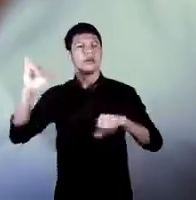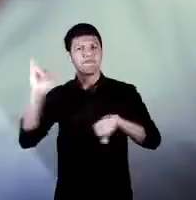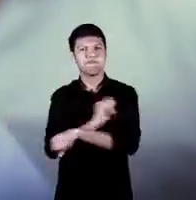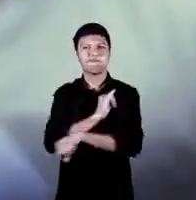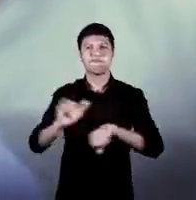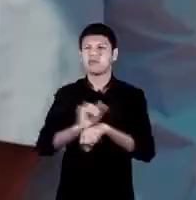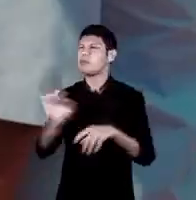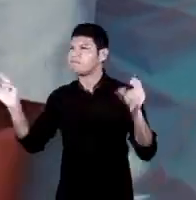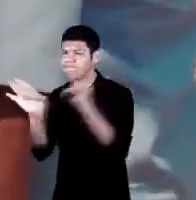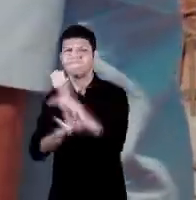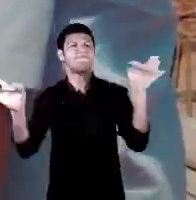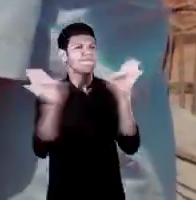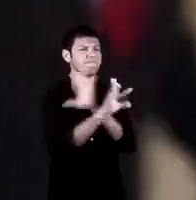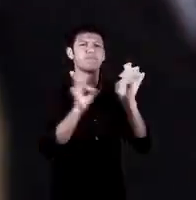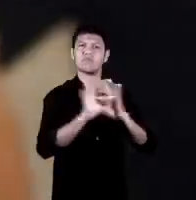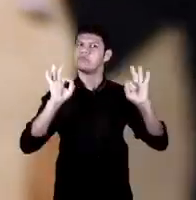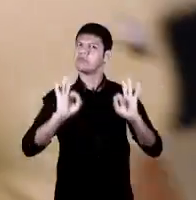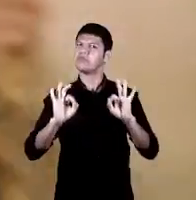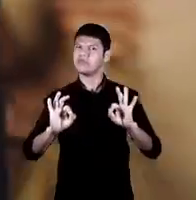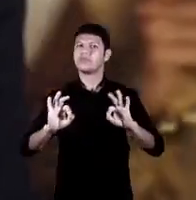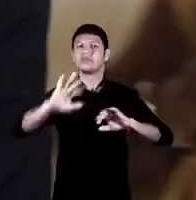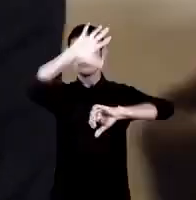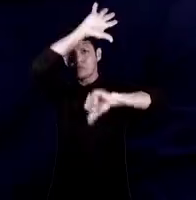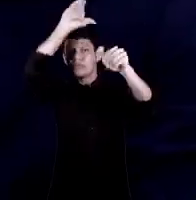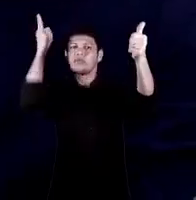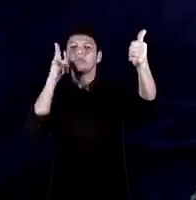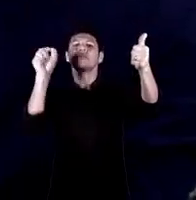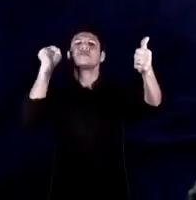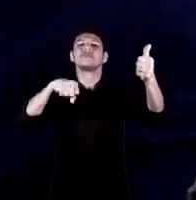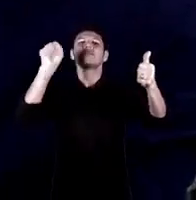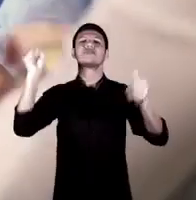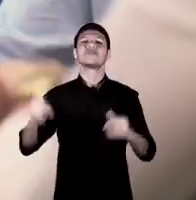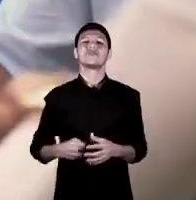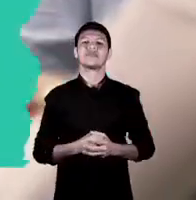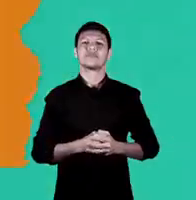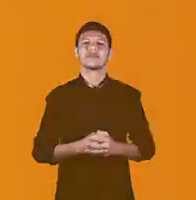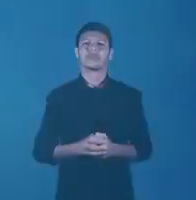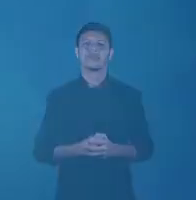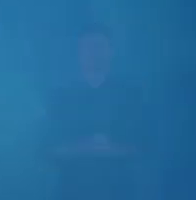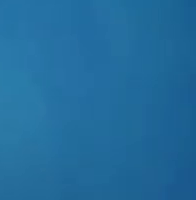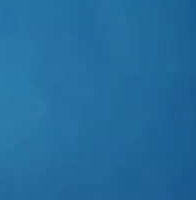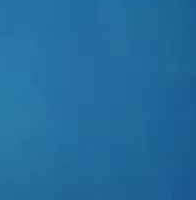deixa nada pela metade. Trabalha e faz o Amazonas que você merece. Tem jeito. 15!